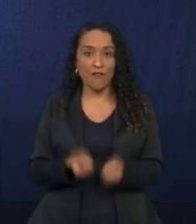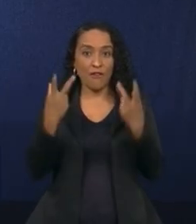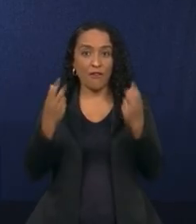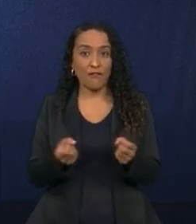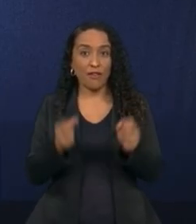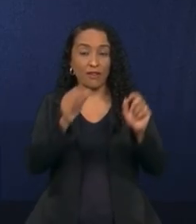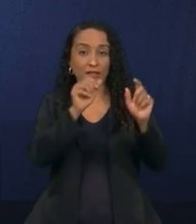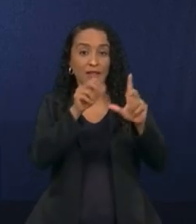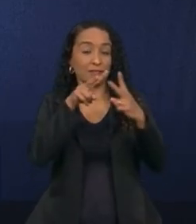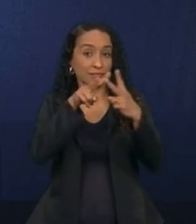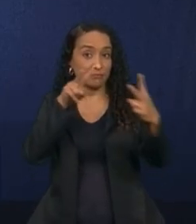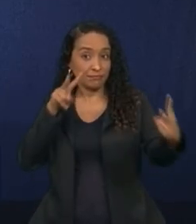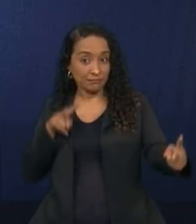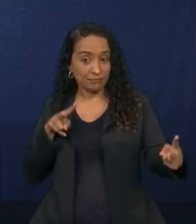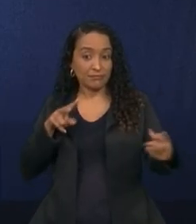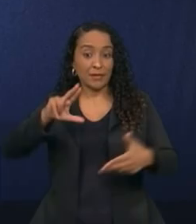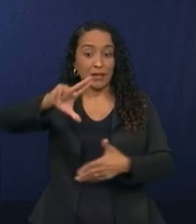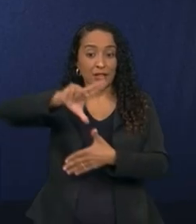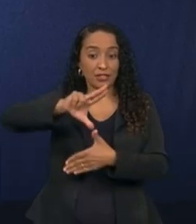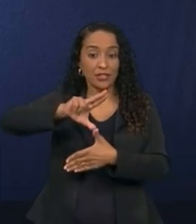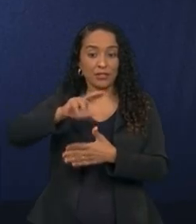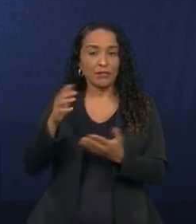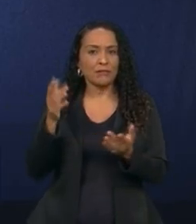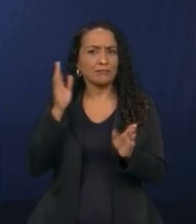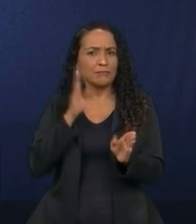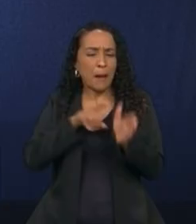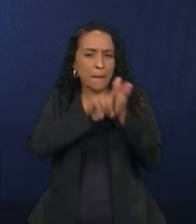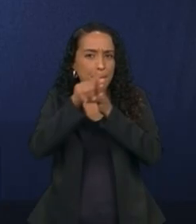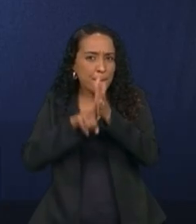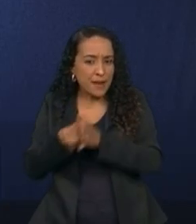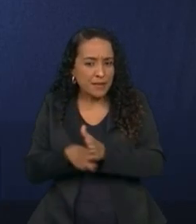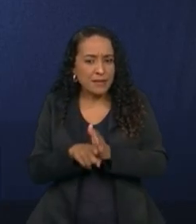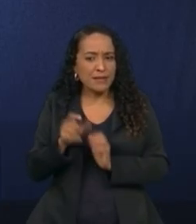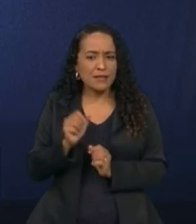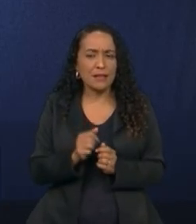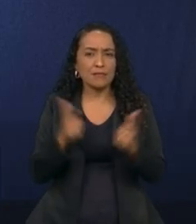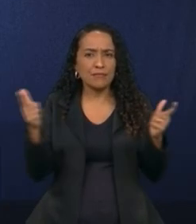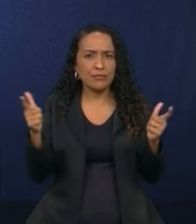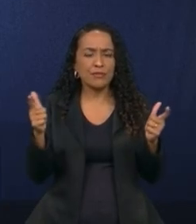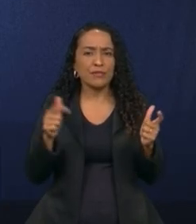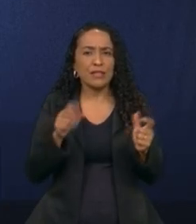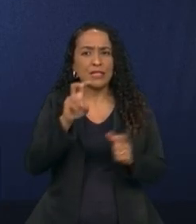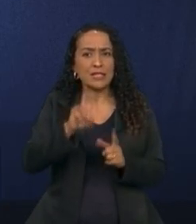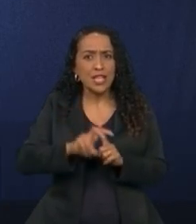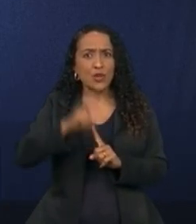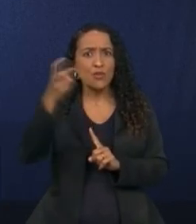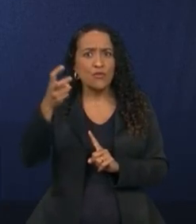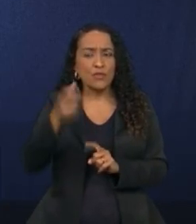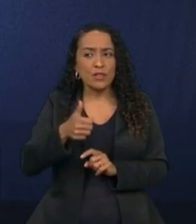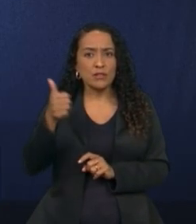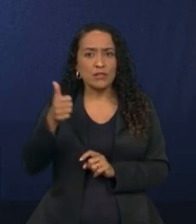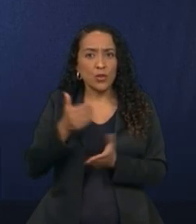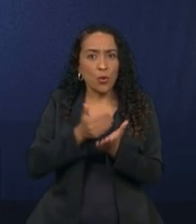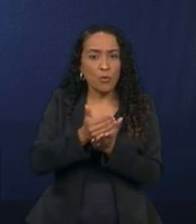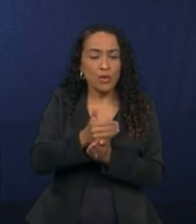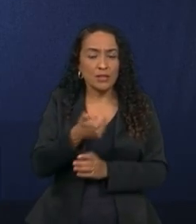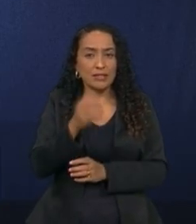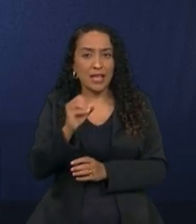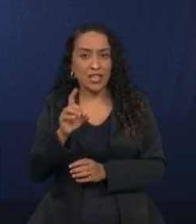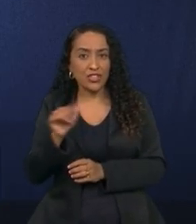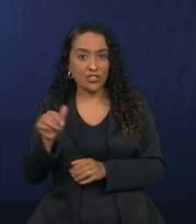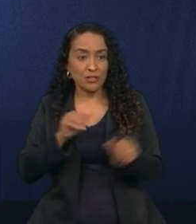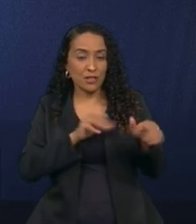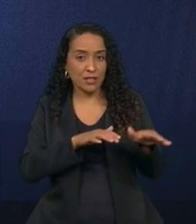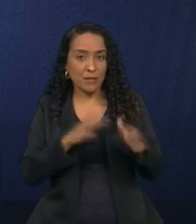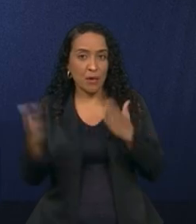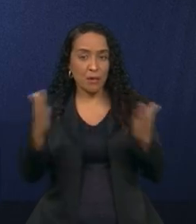América Latina, as buscas pelos umidificadores no Brasil cresceram quase 5 vezes nos primeiros 10 dias de setembro, em comparação